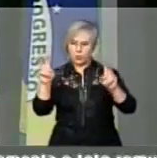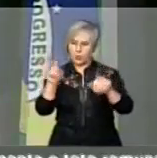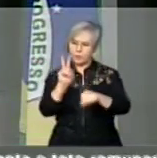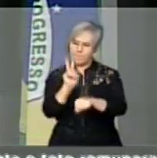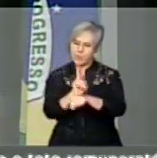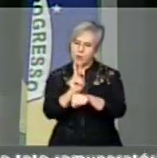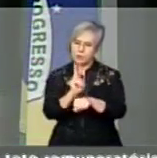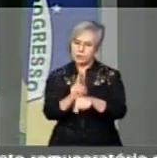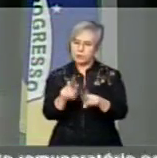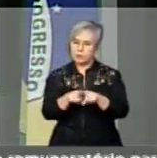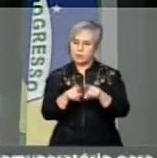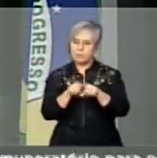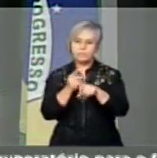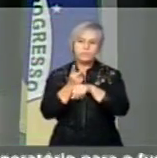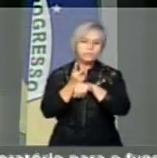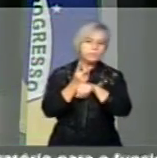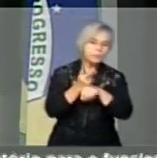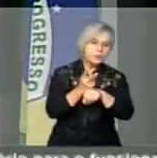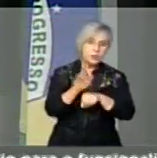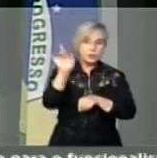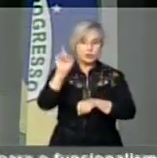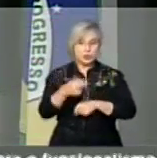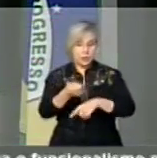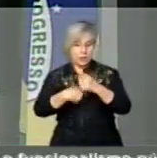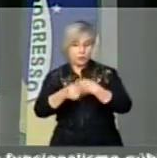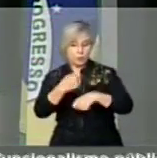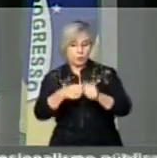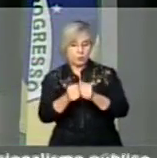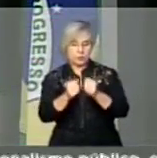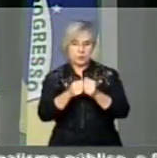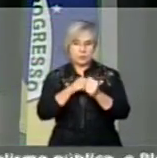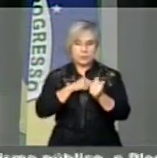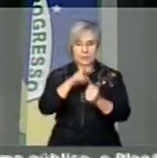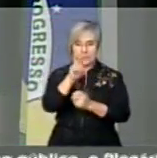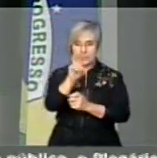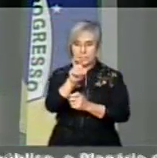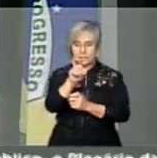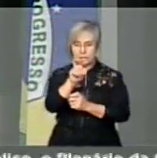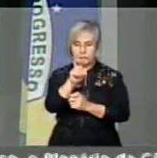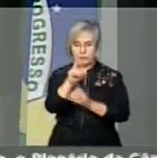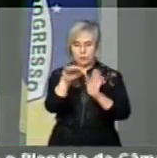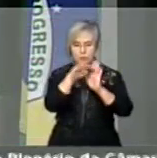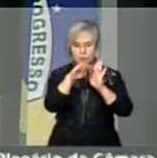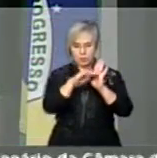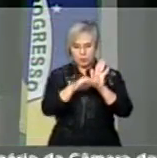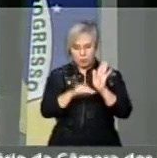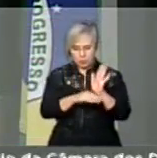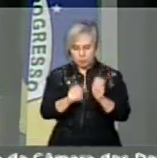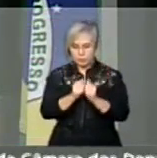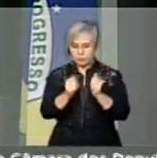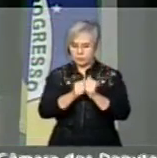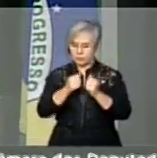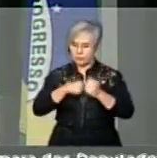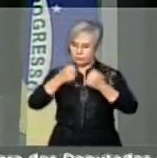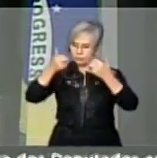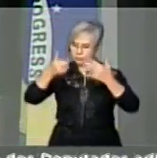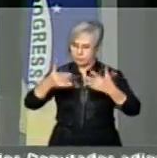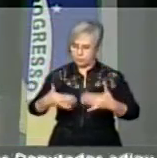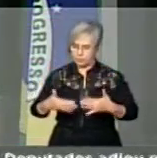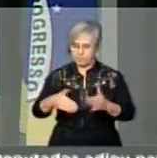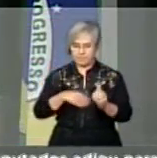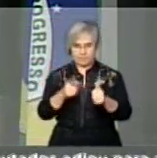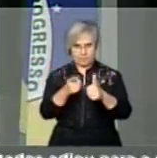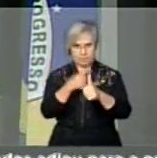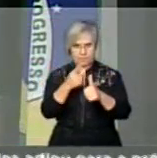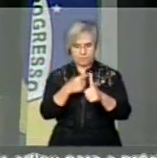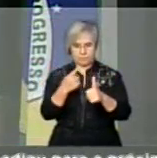proteção e exploração de direitos comerciais, é dividido em 5 seções, conforme a seguir explicitado. Seção